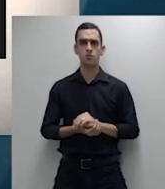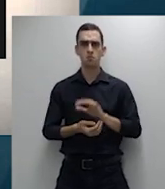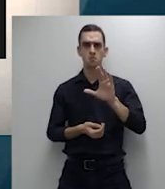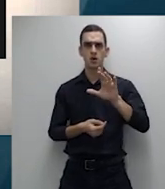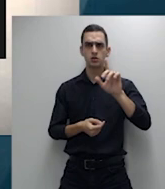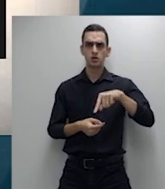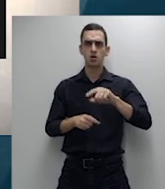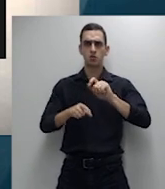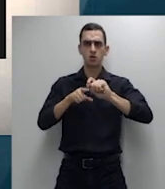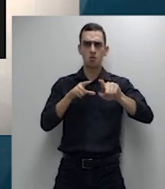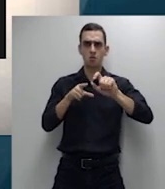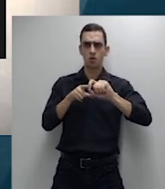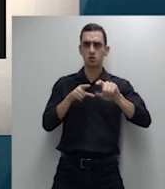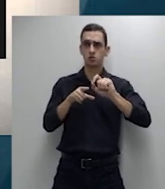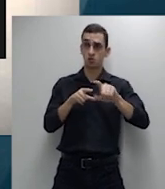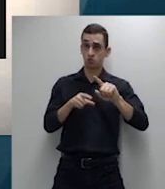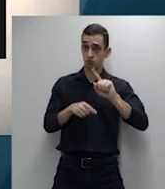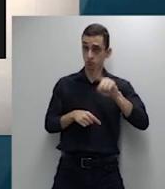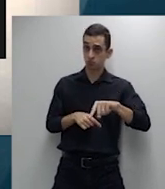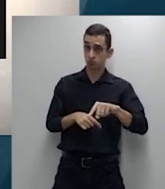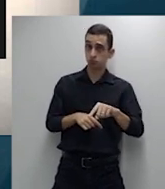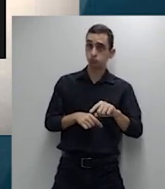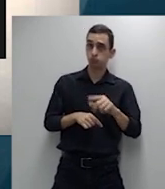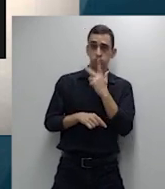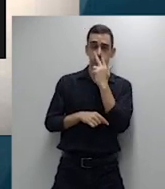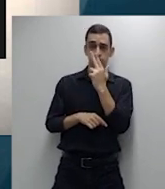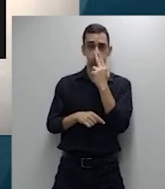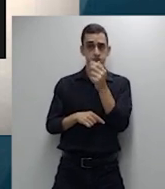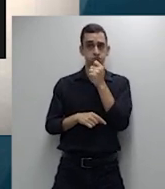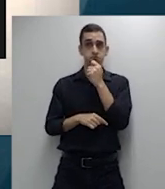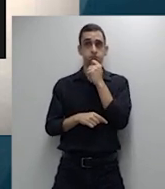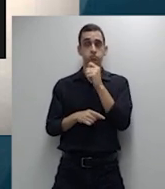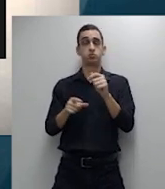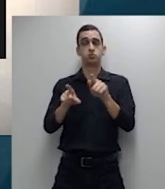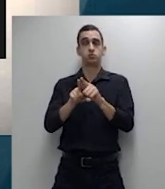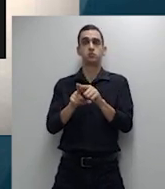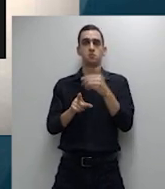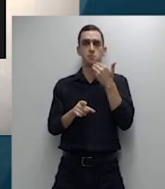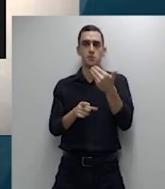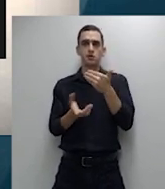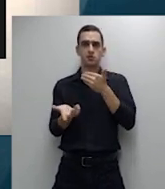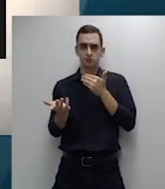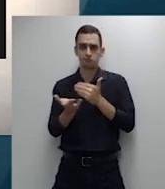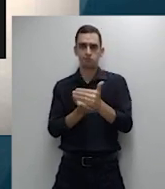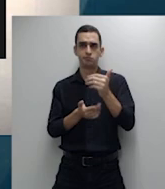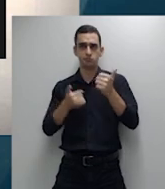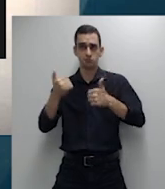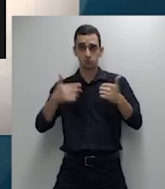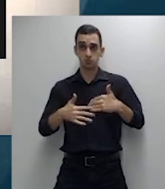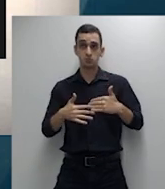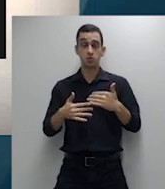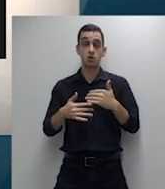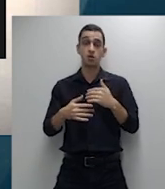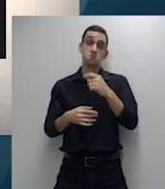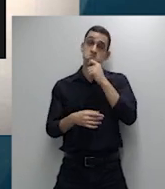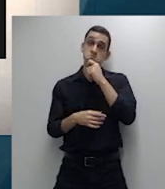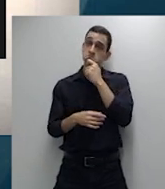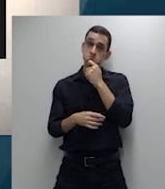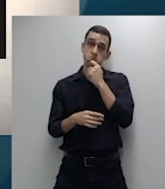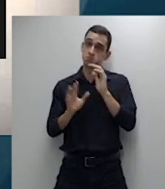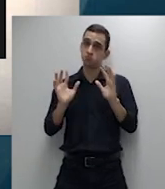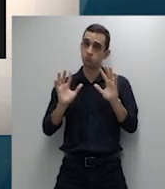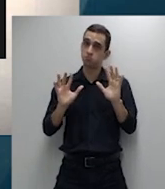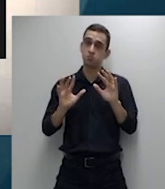como se diz o se defendeu na petição inicial dessas ações anulatórias não há também uma coisa